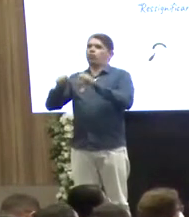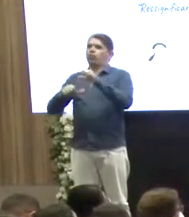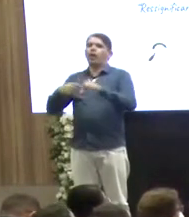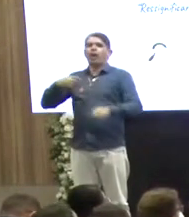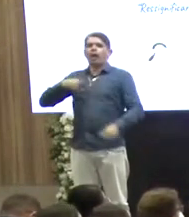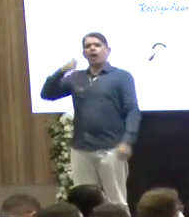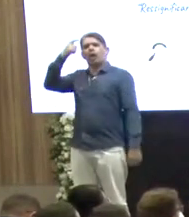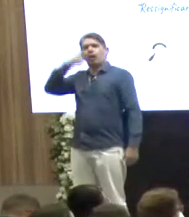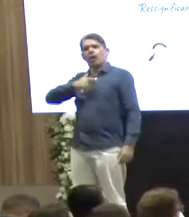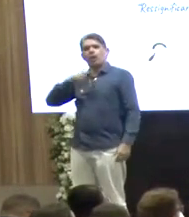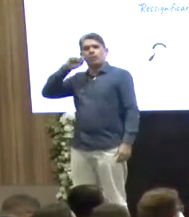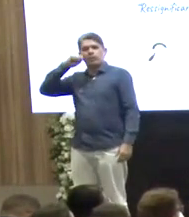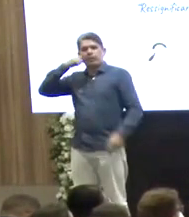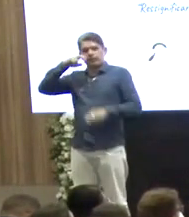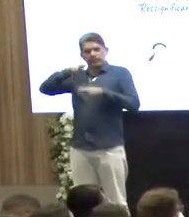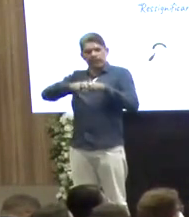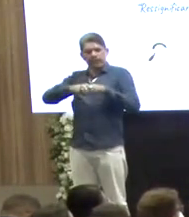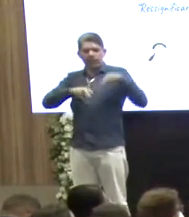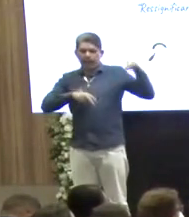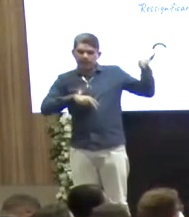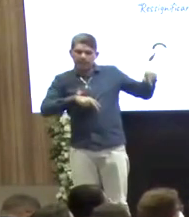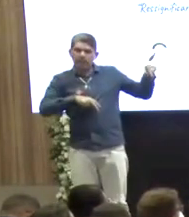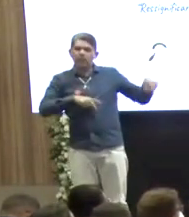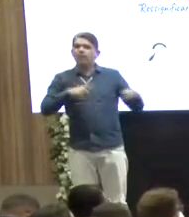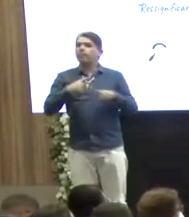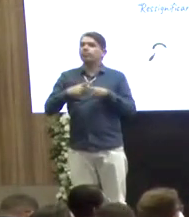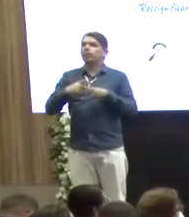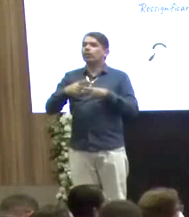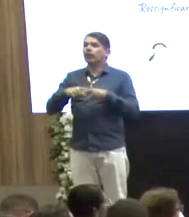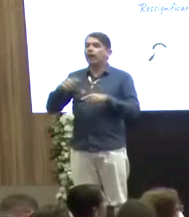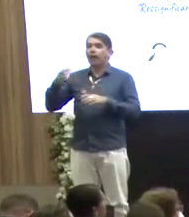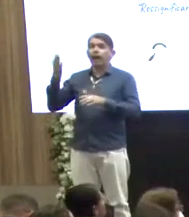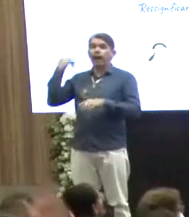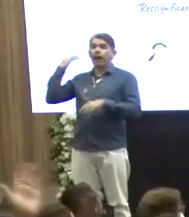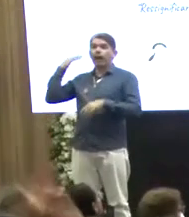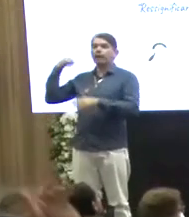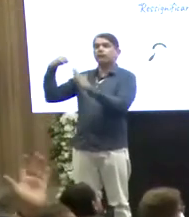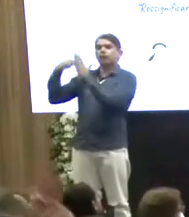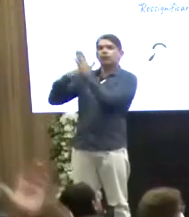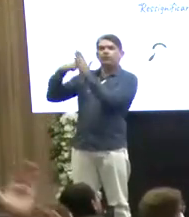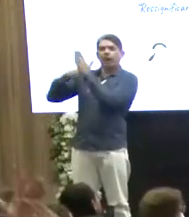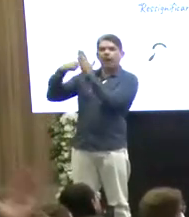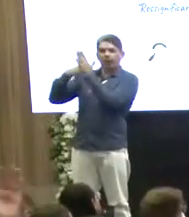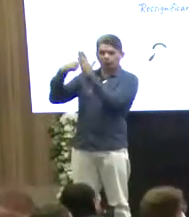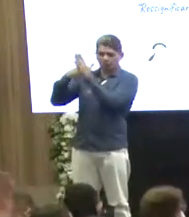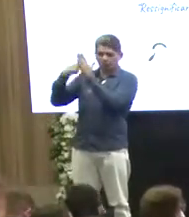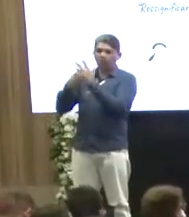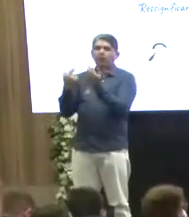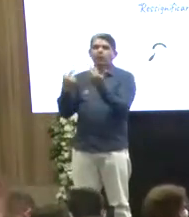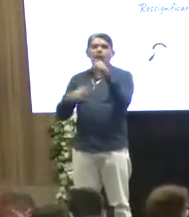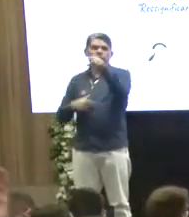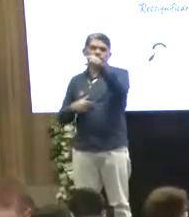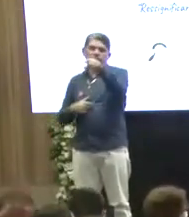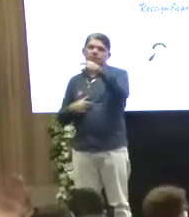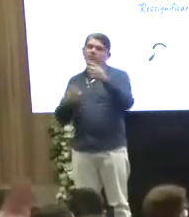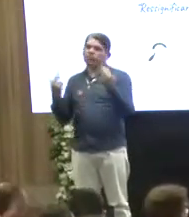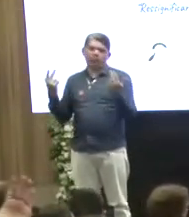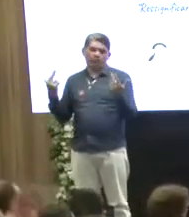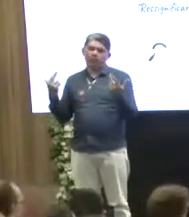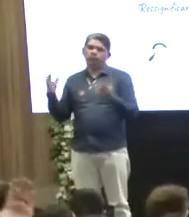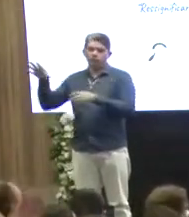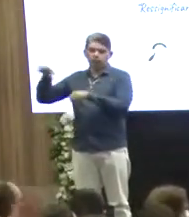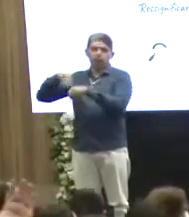Nesse lugar do conhecimento, estariam os homens brancos aqui. Não estaremos nós. E se eu estou sentada nessa cadeirinha